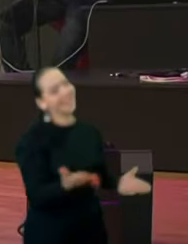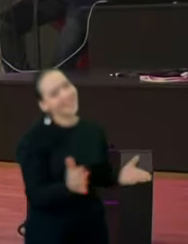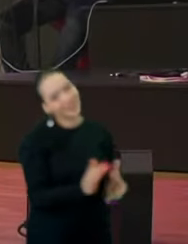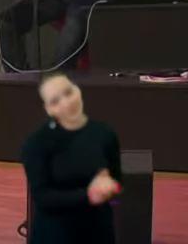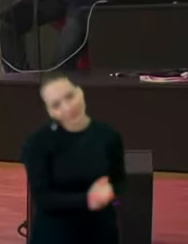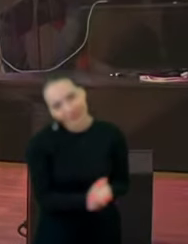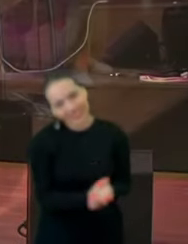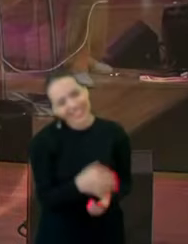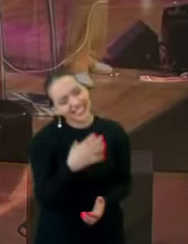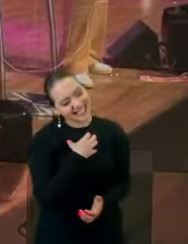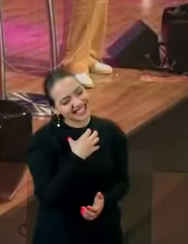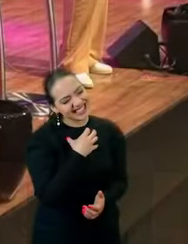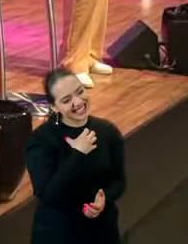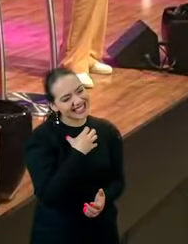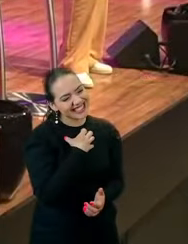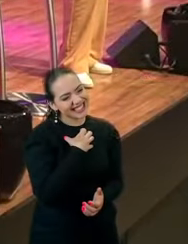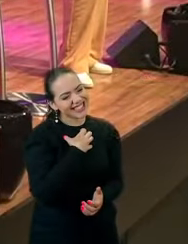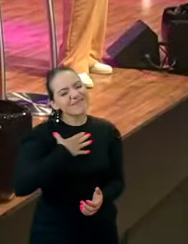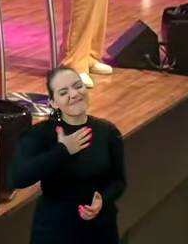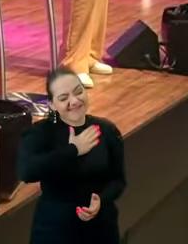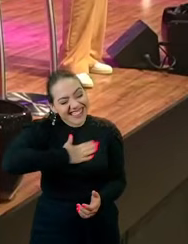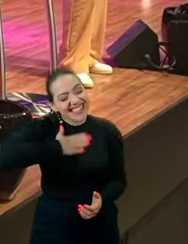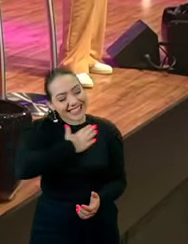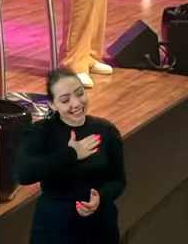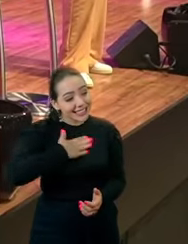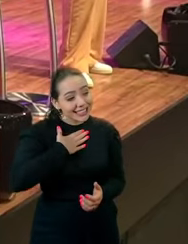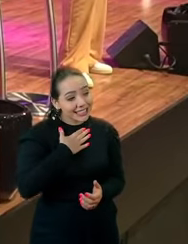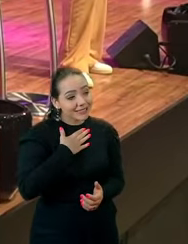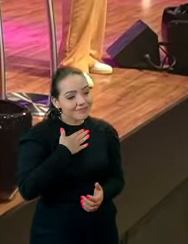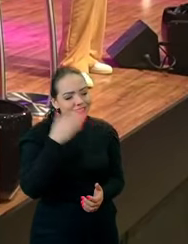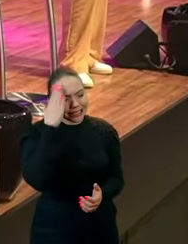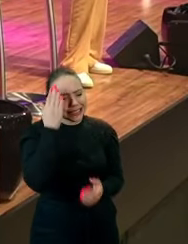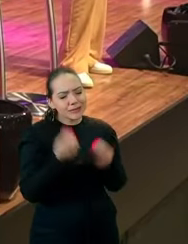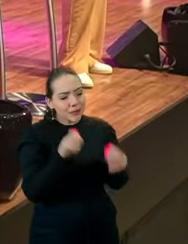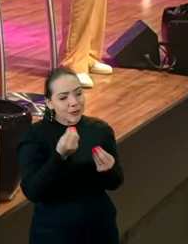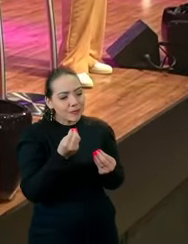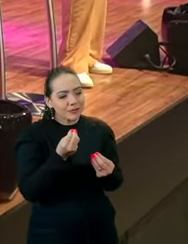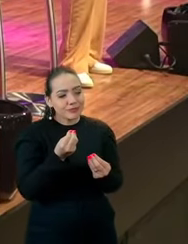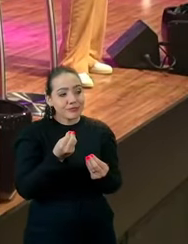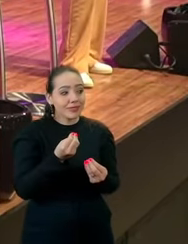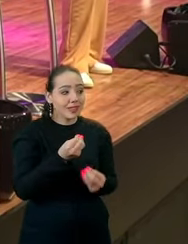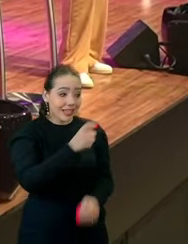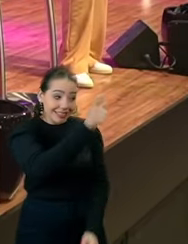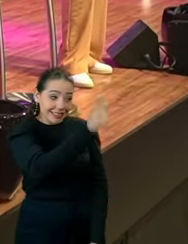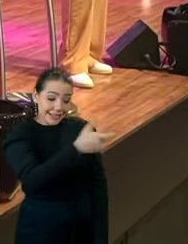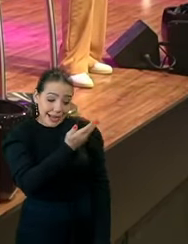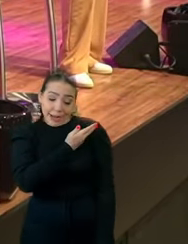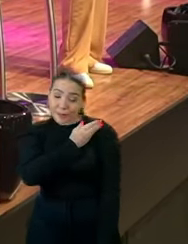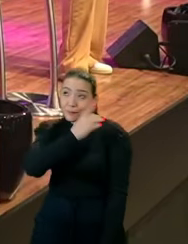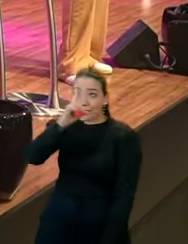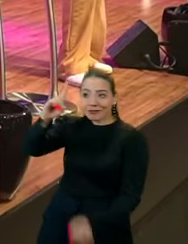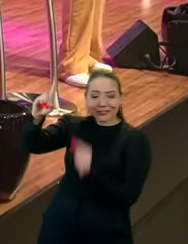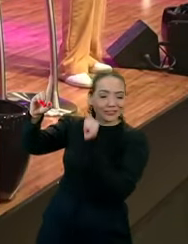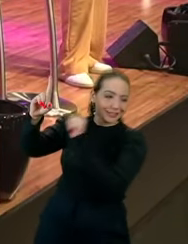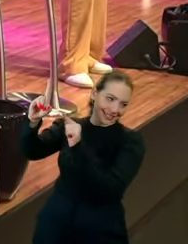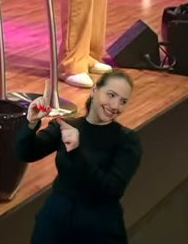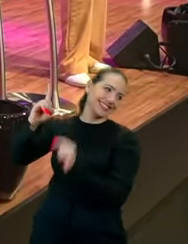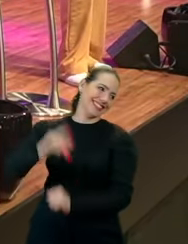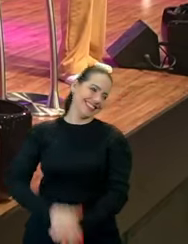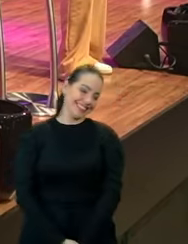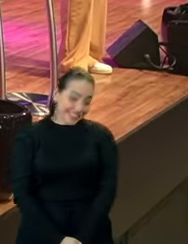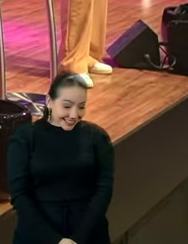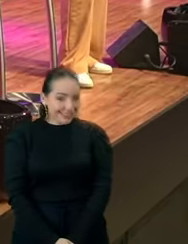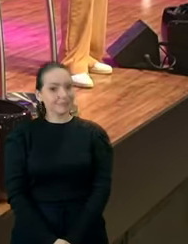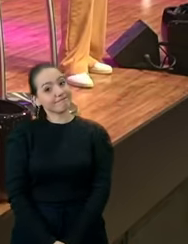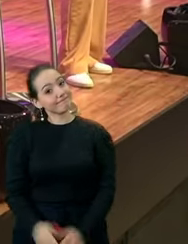Os homens podem nos dar status, mas sabe, eu e você somos como névoa.